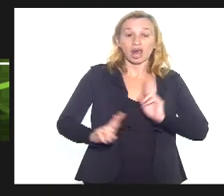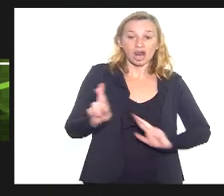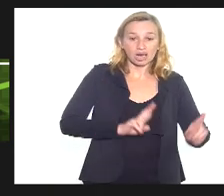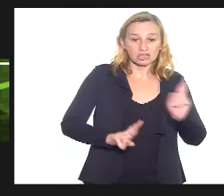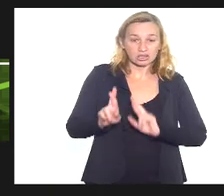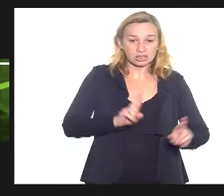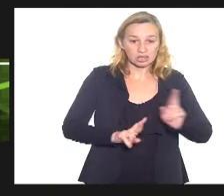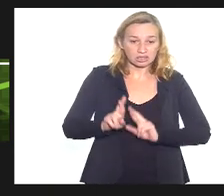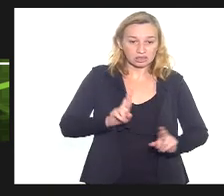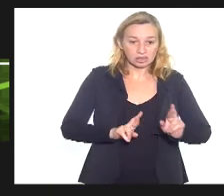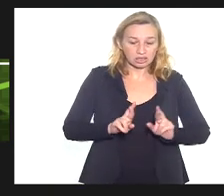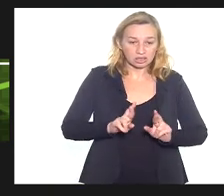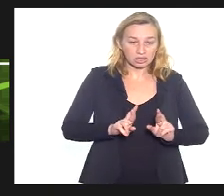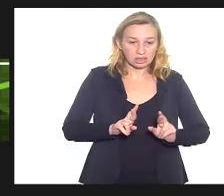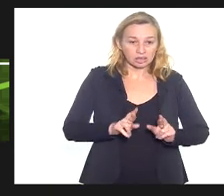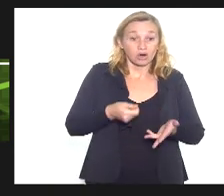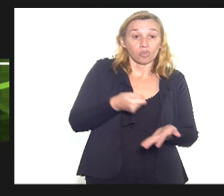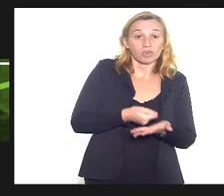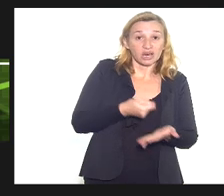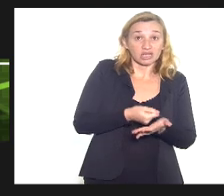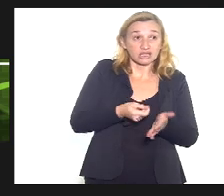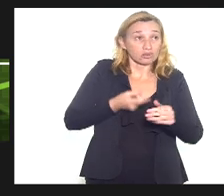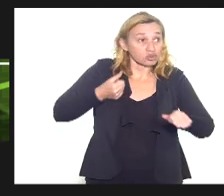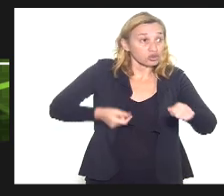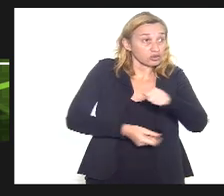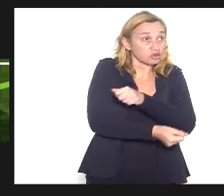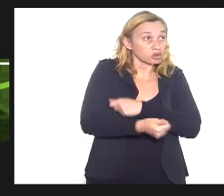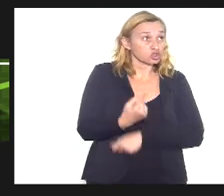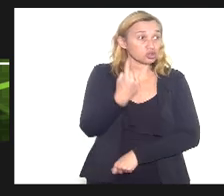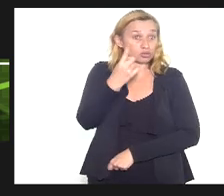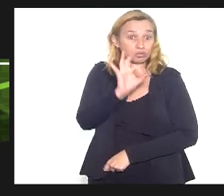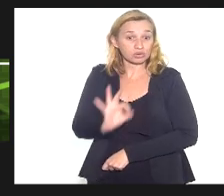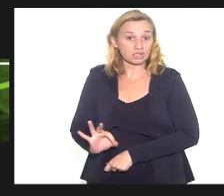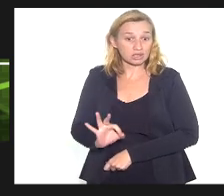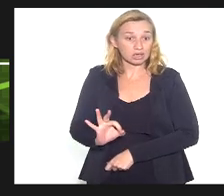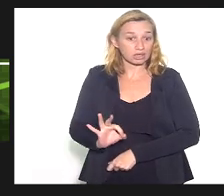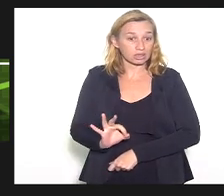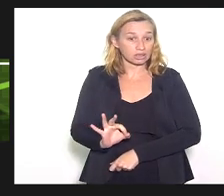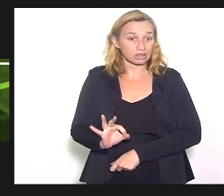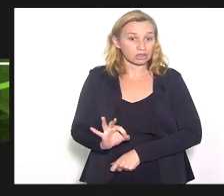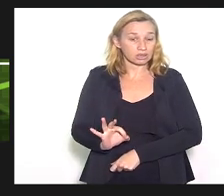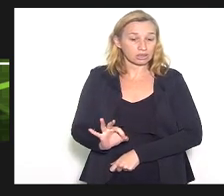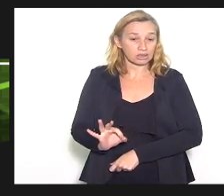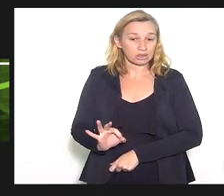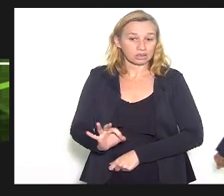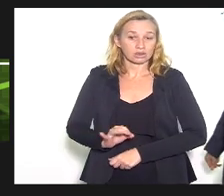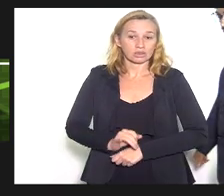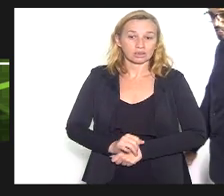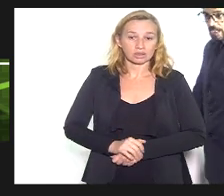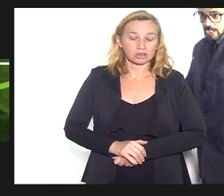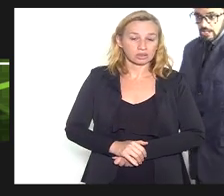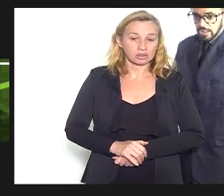relacionados, né, em conformidade com a obrigação de investimento de 1% da receita bruta